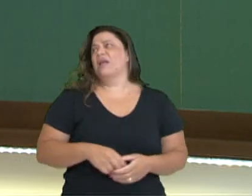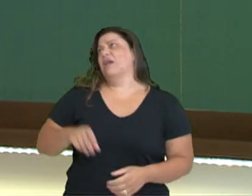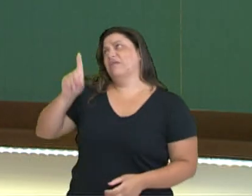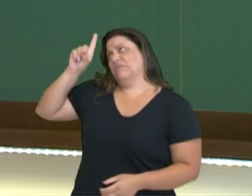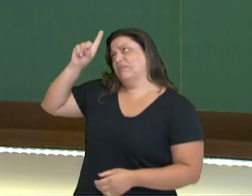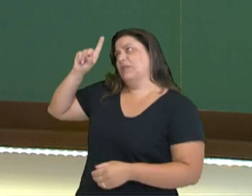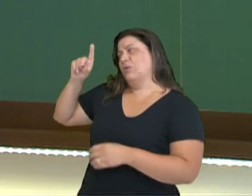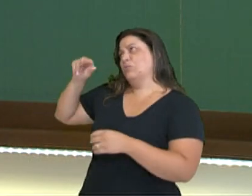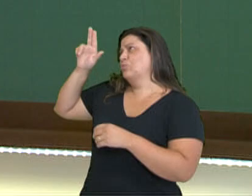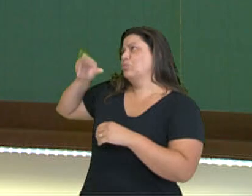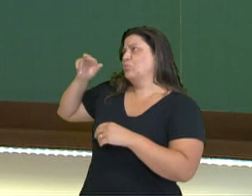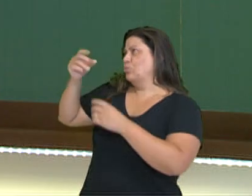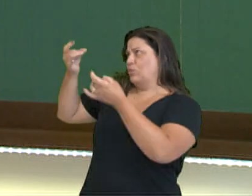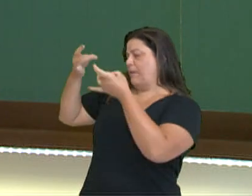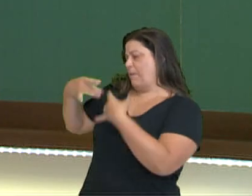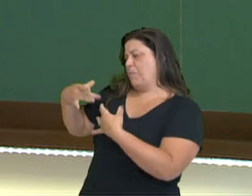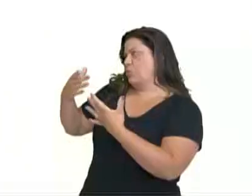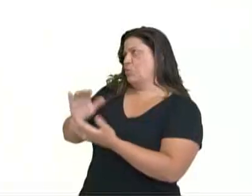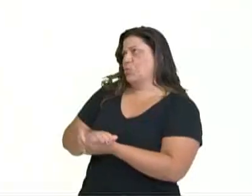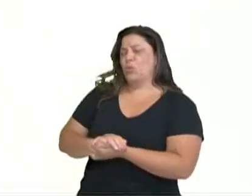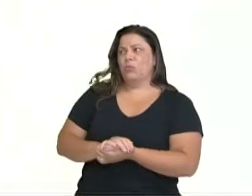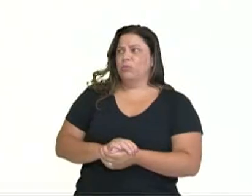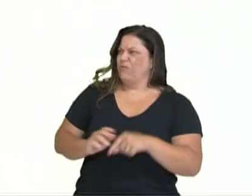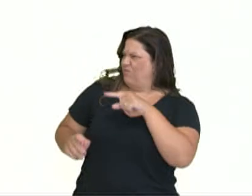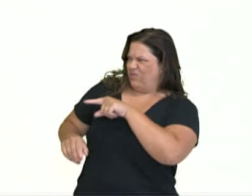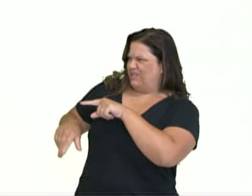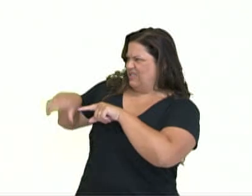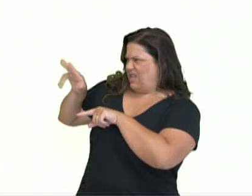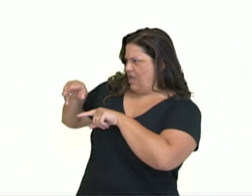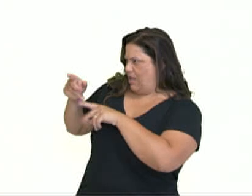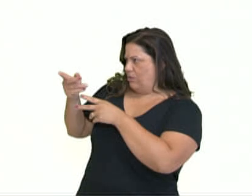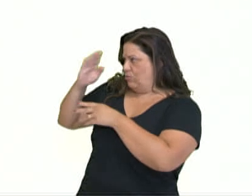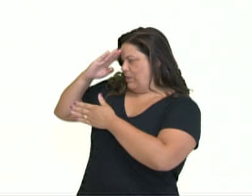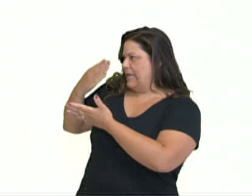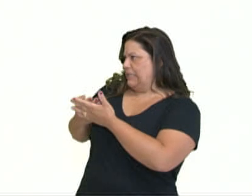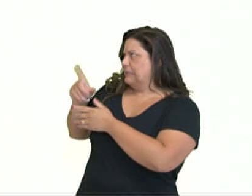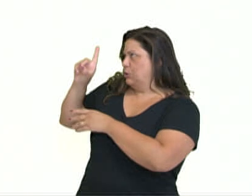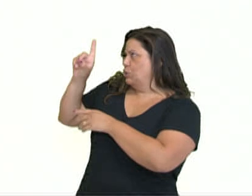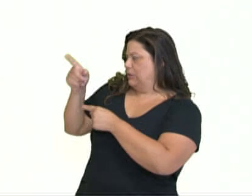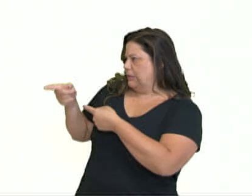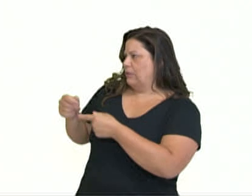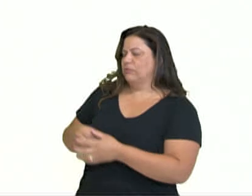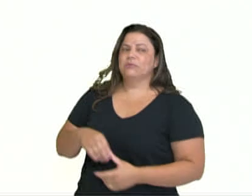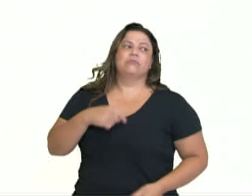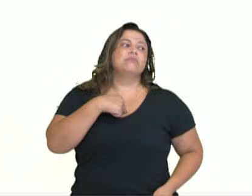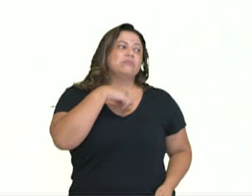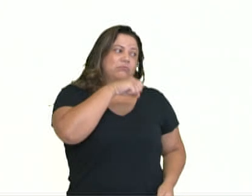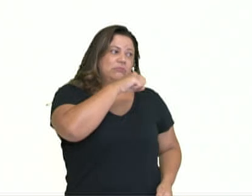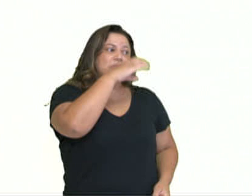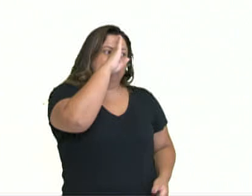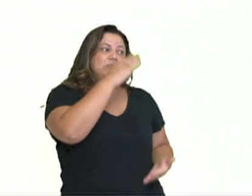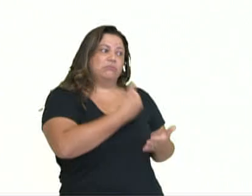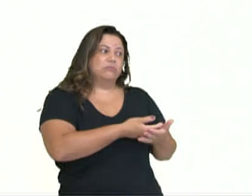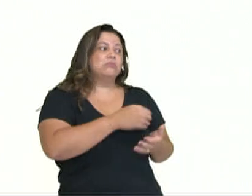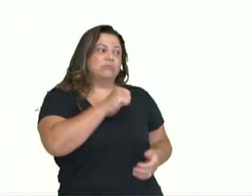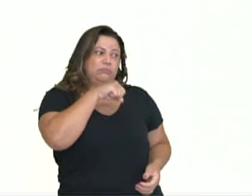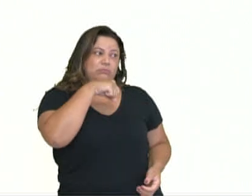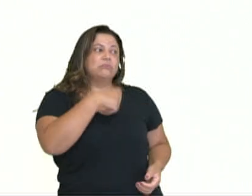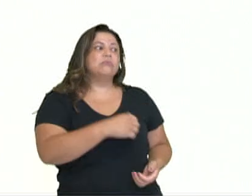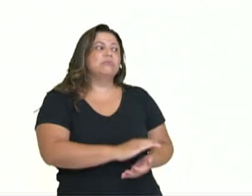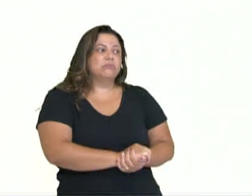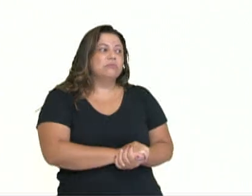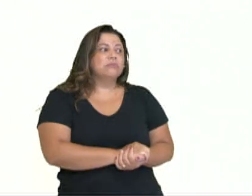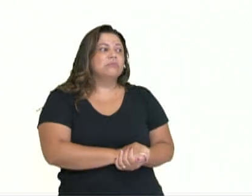abandonou. A senhora não acredita em Deus? Acredito, murmurei. E ao ouvir o som débil da minha afirmativa, sem